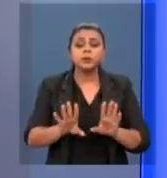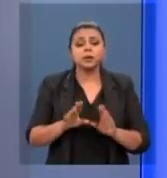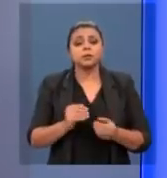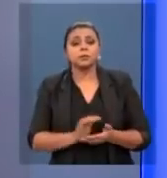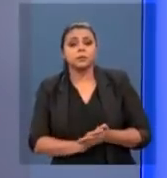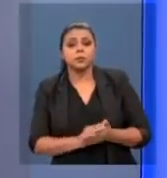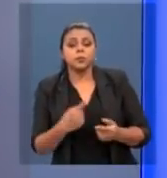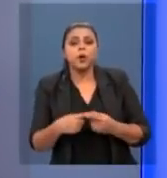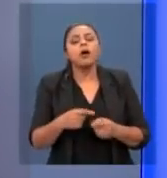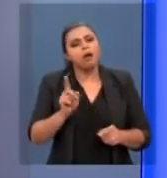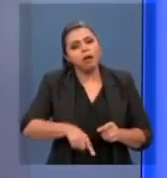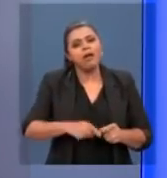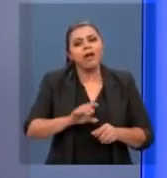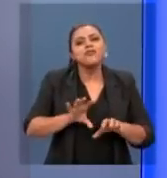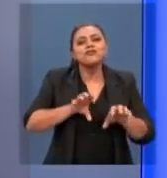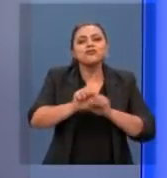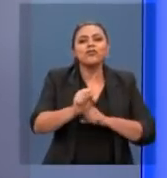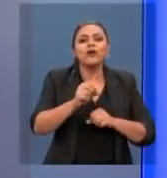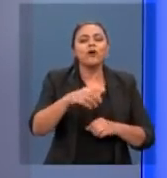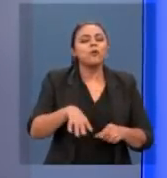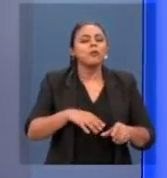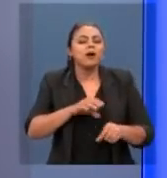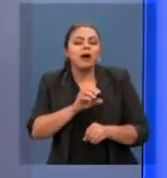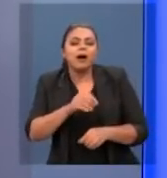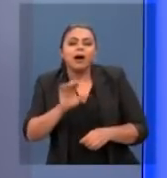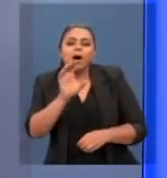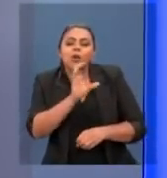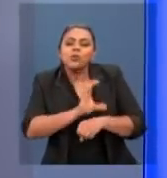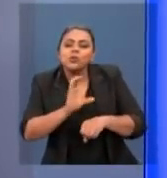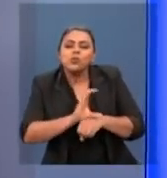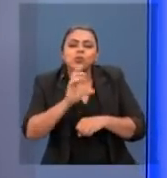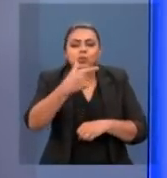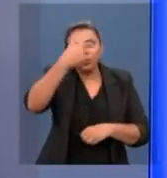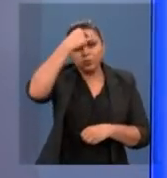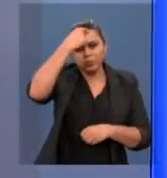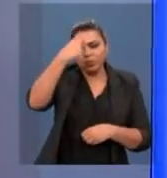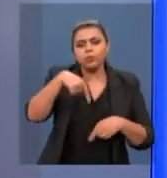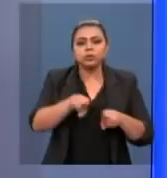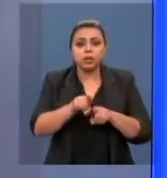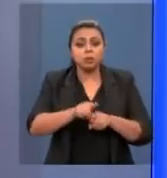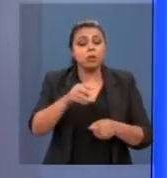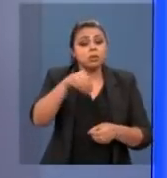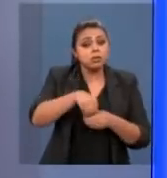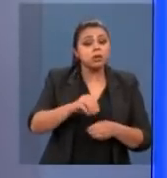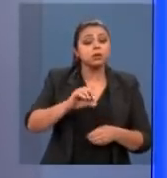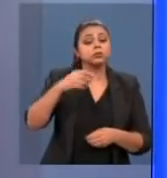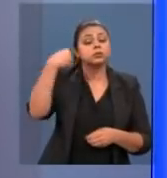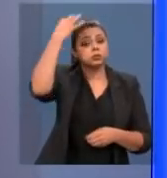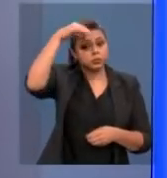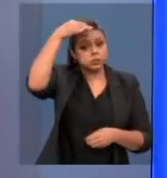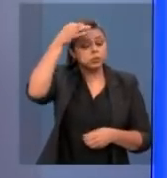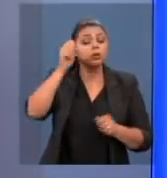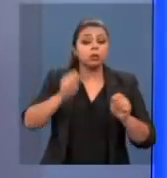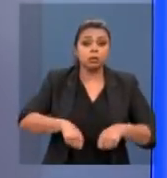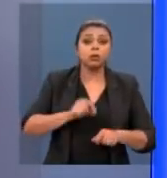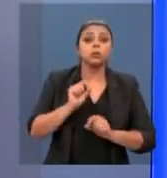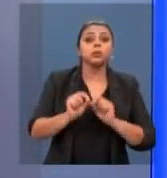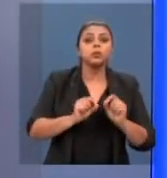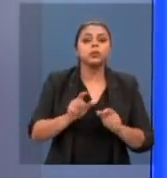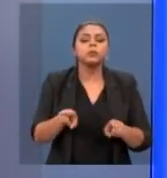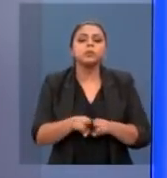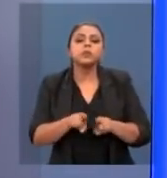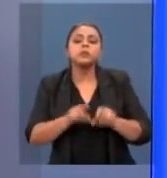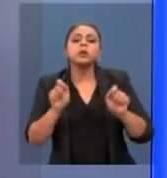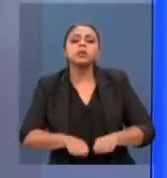fazerem um curso superior mas com um enfoque no desenvolvimento do estado do espírito santo um novo modelo de desenvolvimento do estado espírito santo e da